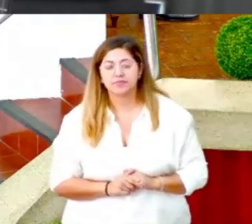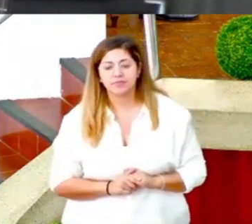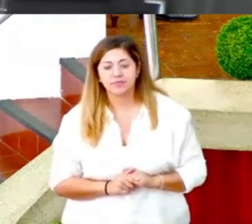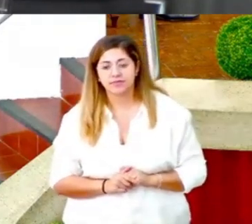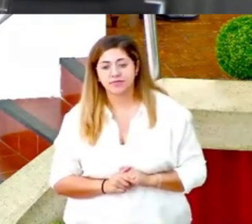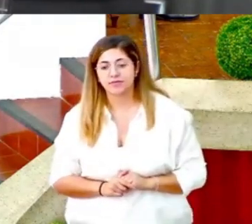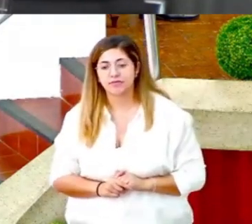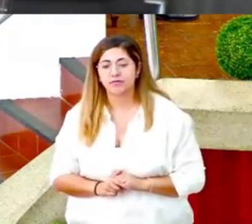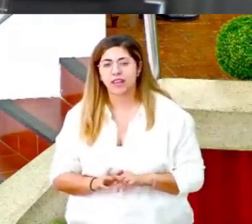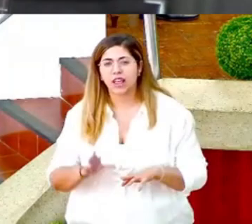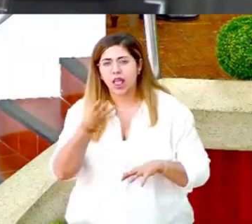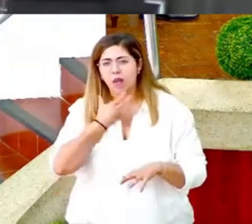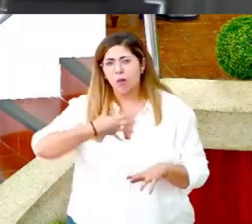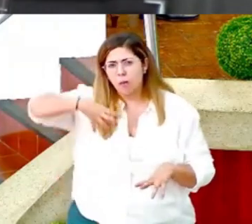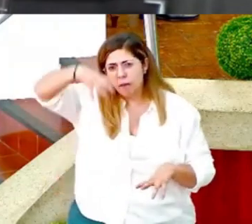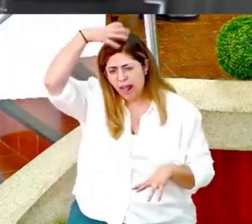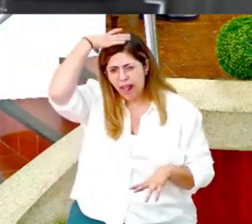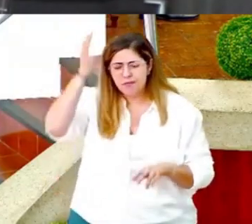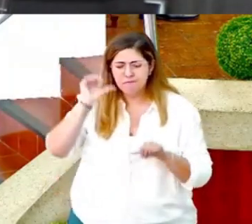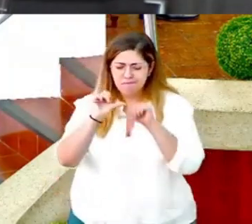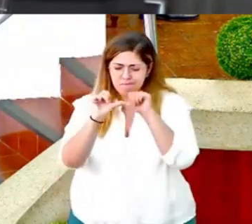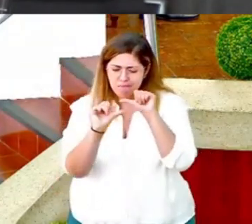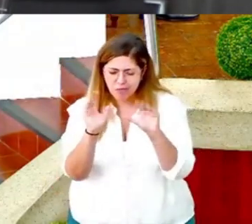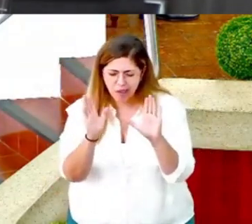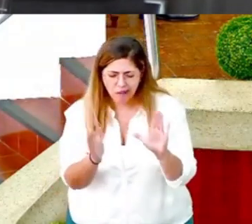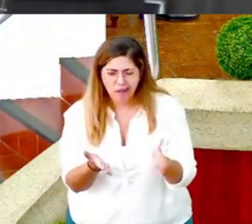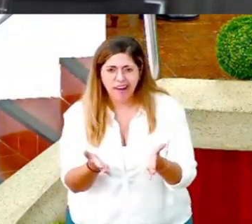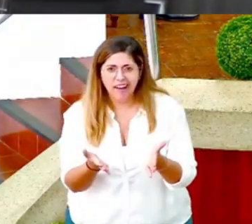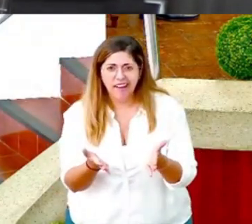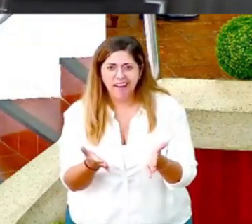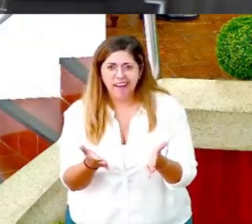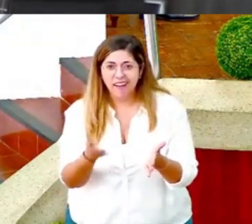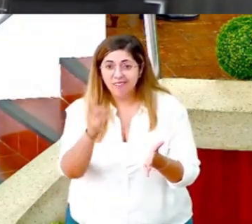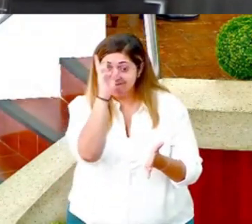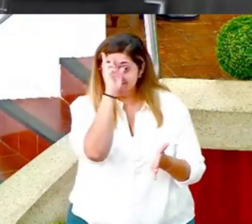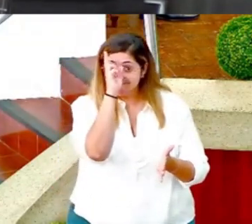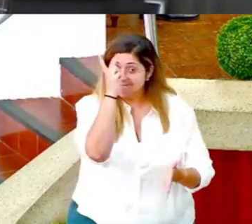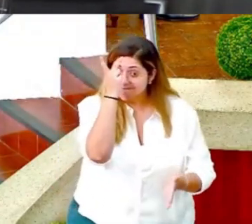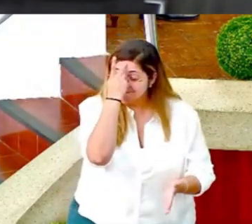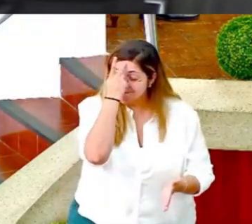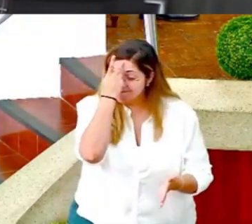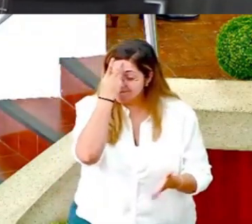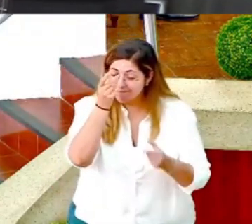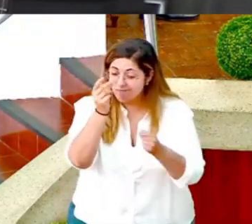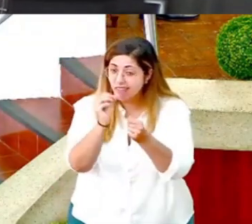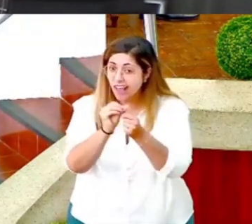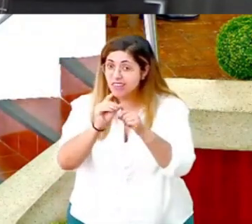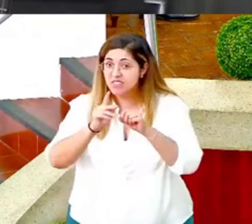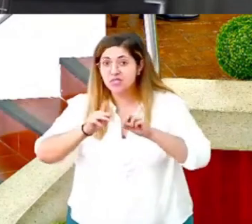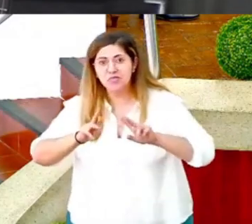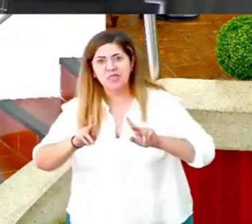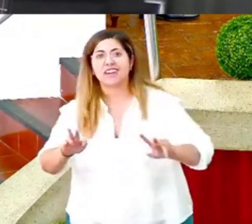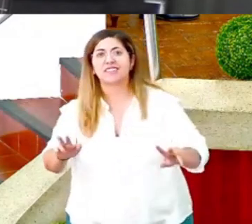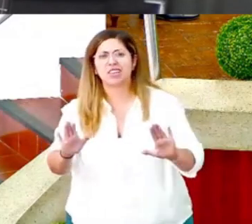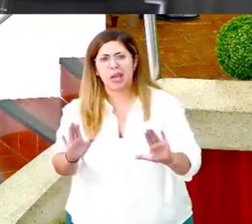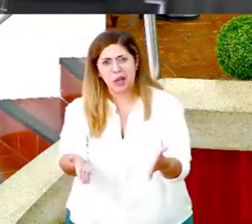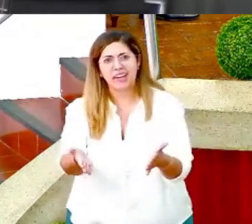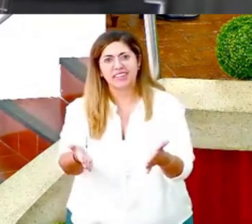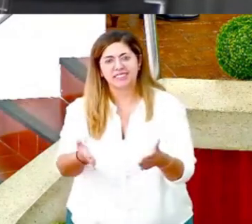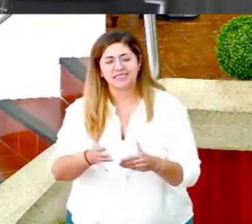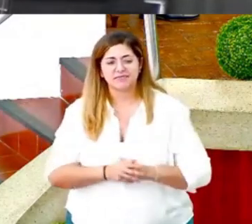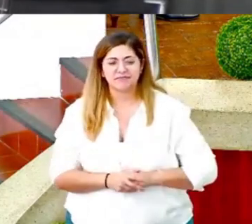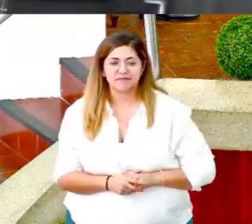foi impactado pela leitura da palavra, ele tomou uma atitude, e ela está relatada nos versículos 1, 2 e 3 do capítulo